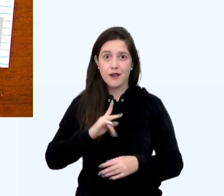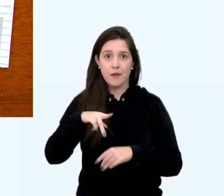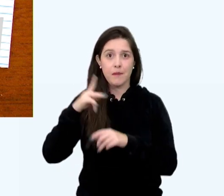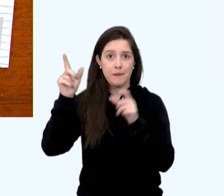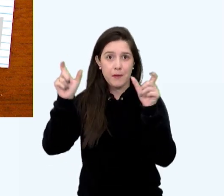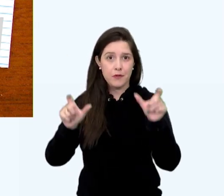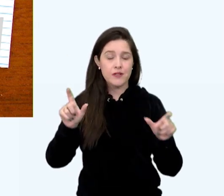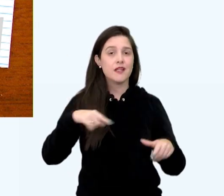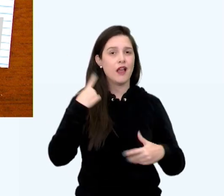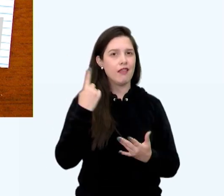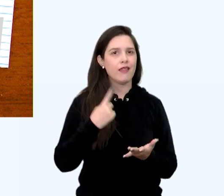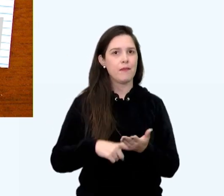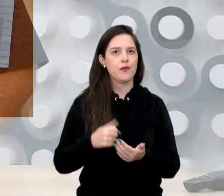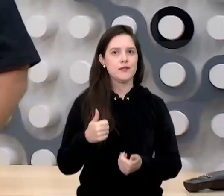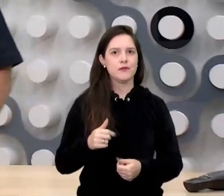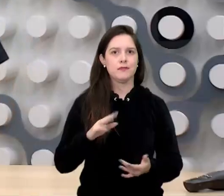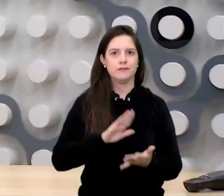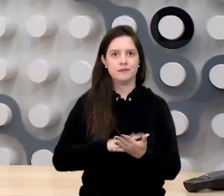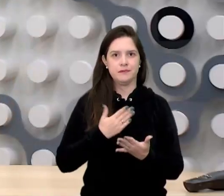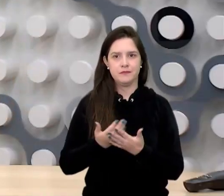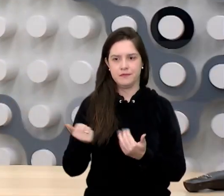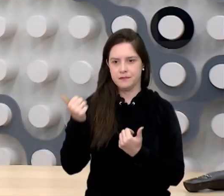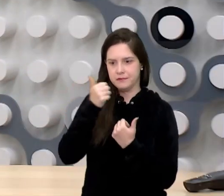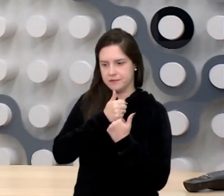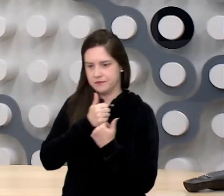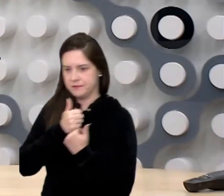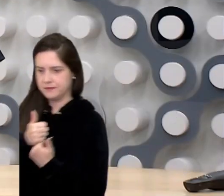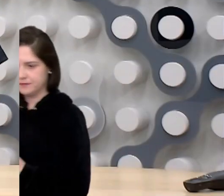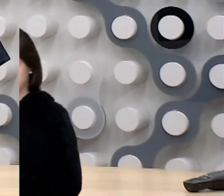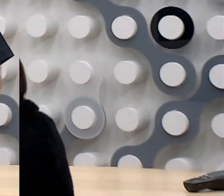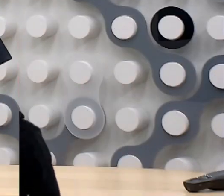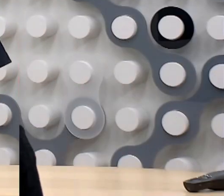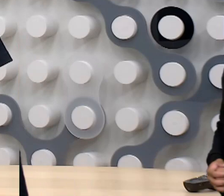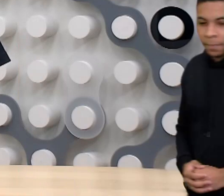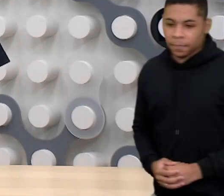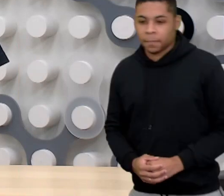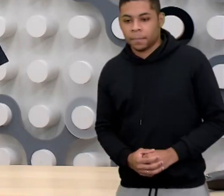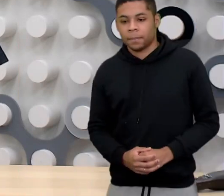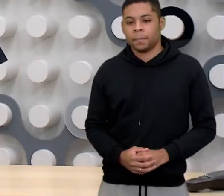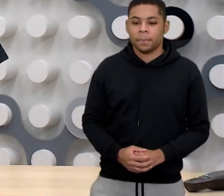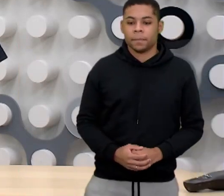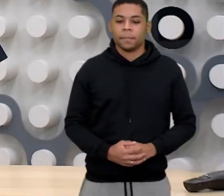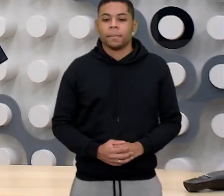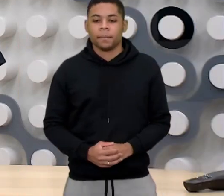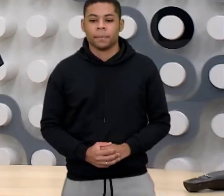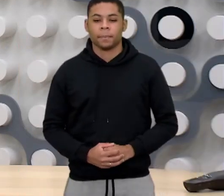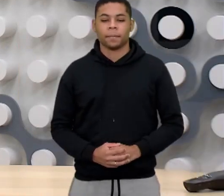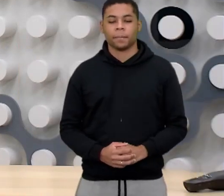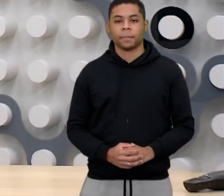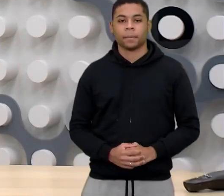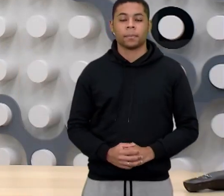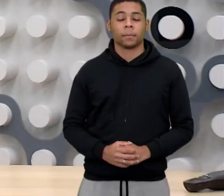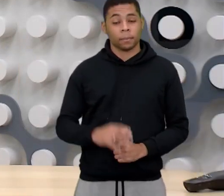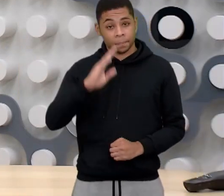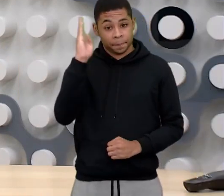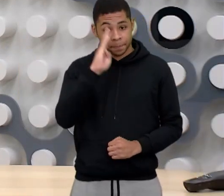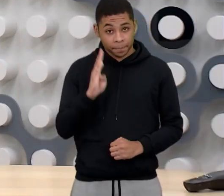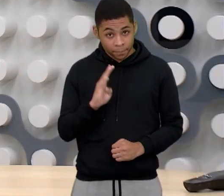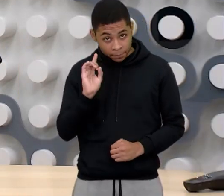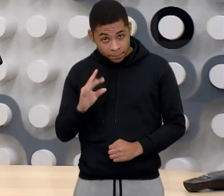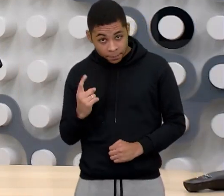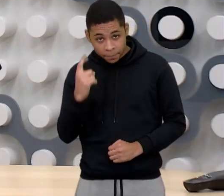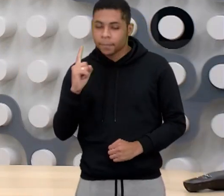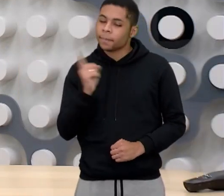a próxima! Bom, o vídeo mostrou aí a importância da pirâmide etária, e não só para o Brasil, mas para o mundo todo,